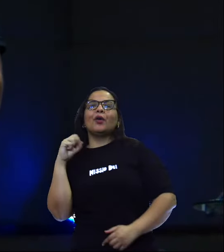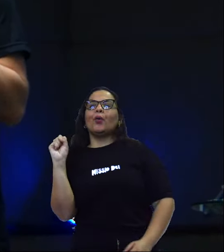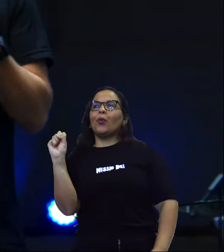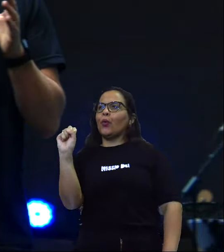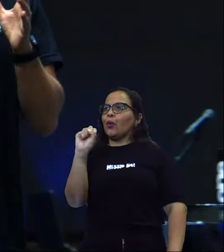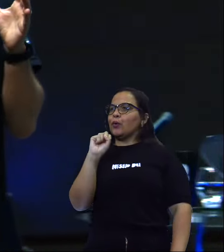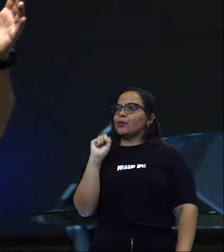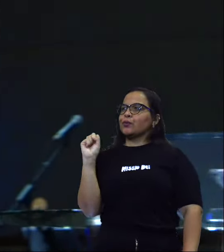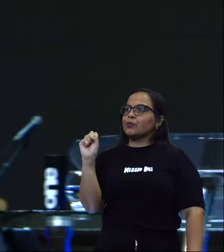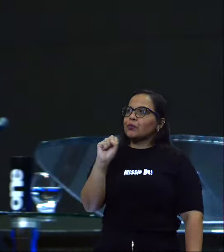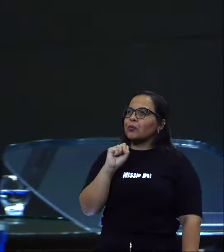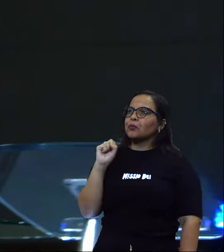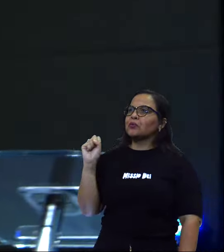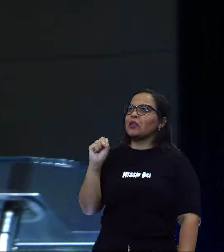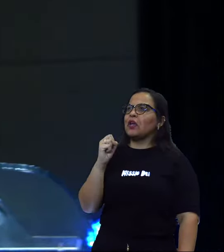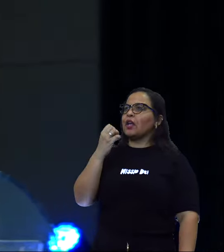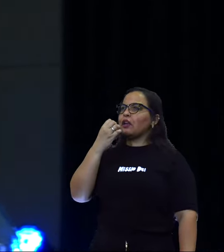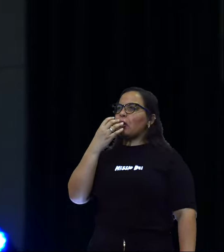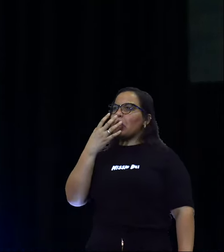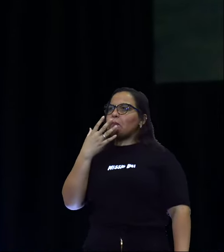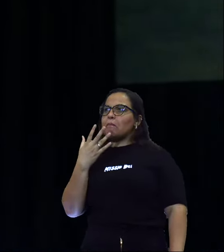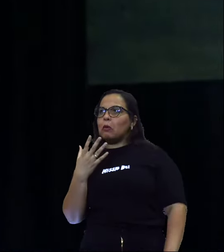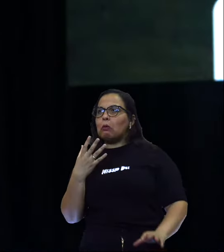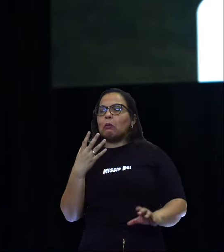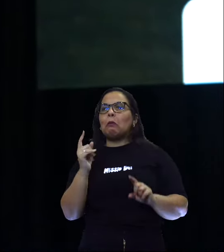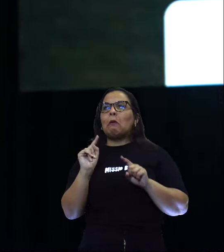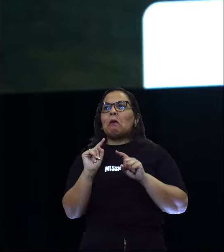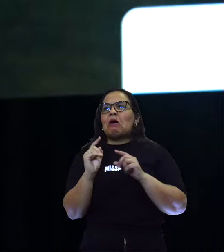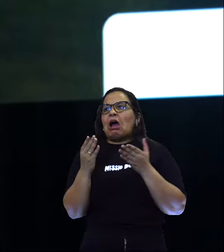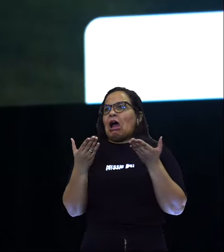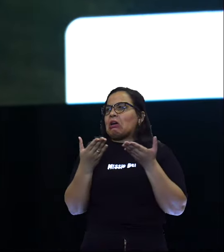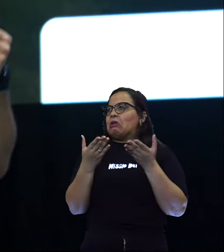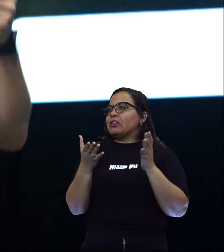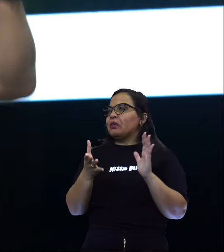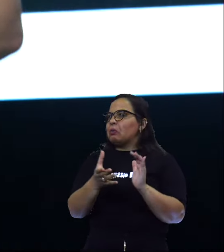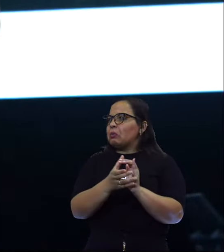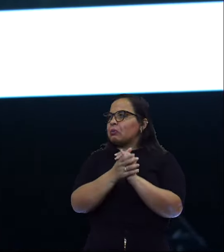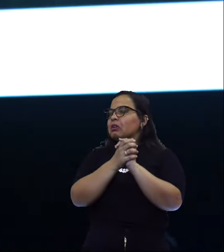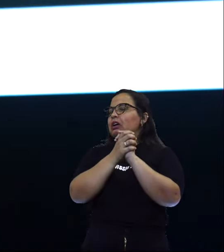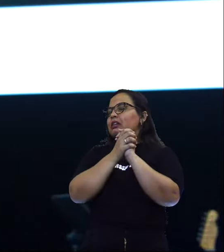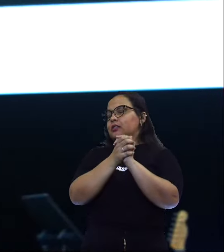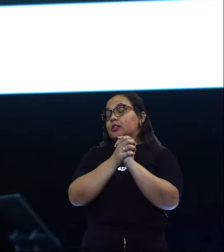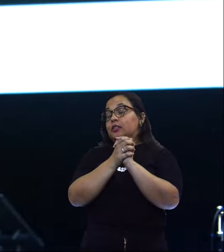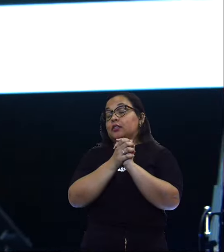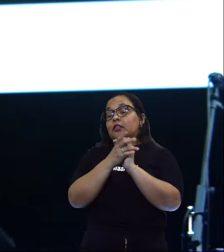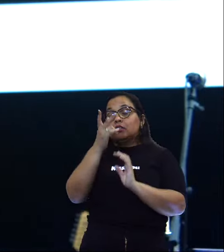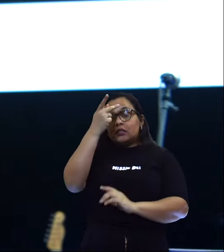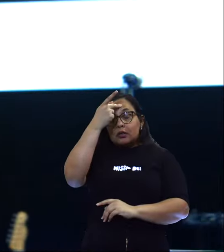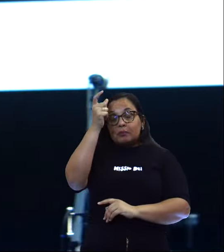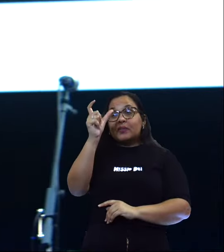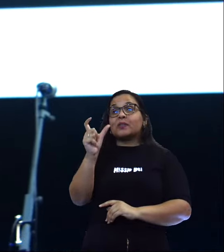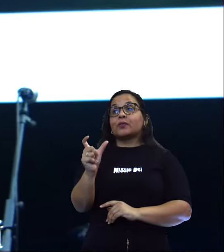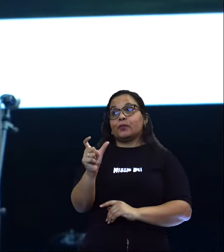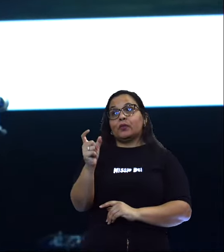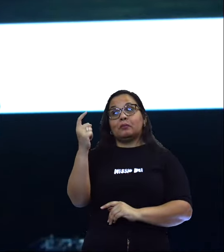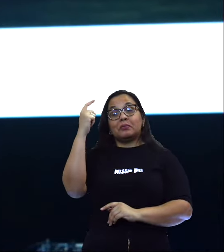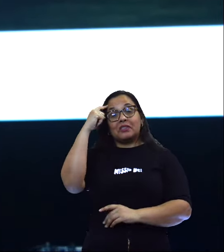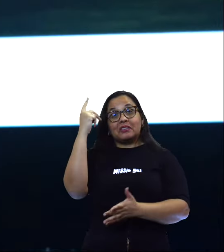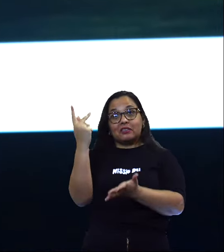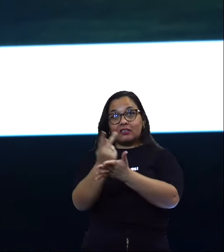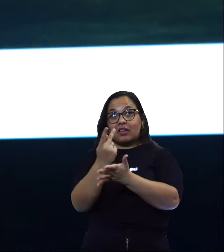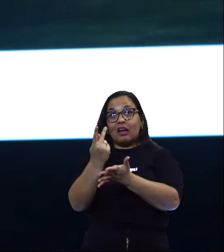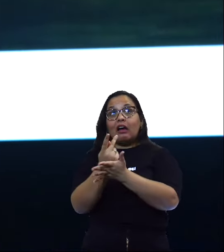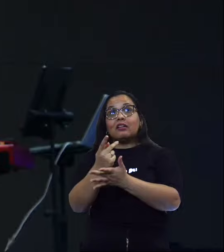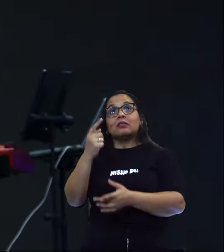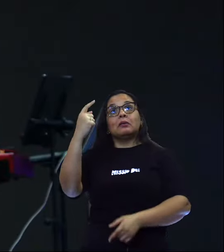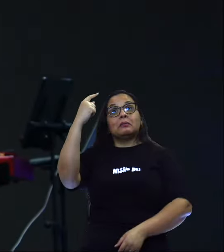crescer, não é simplesmente estratégias humanas que fazem isso acontecer, isso é uma graça do Senhor, um derramar do Senhor. A palavra de Deus nos